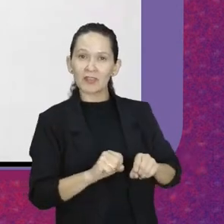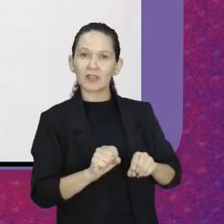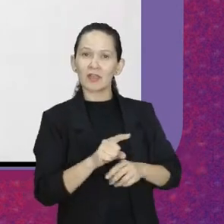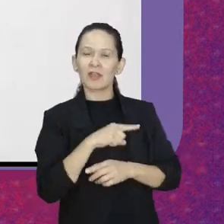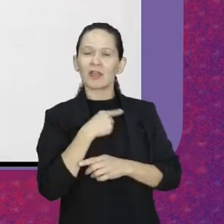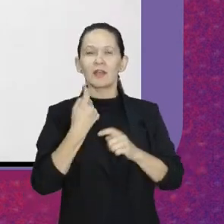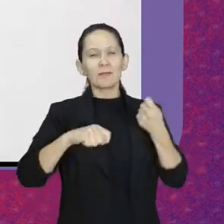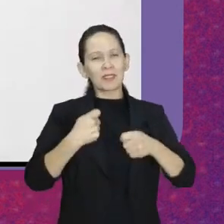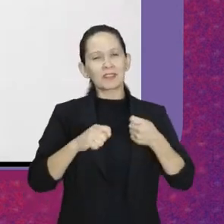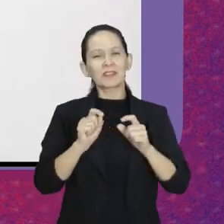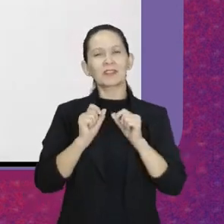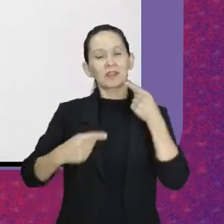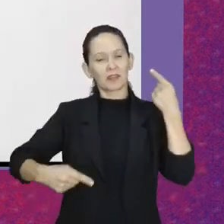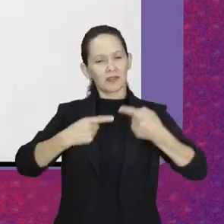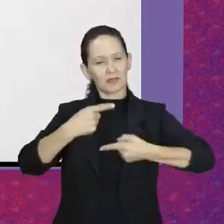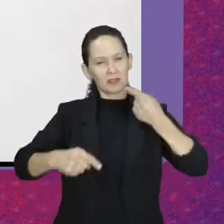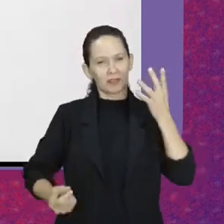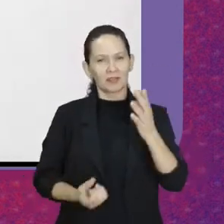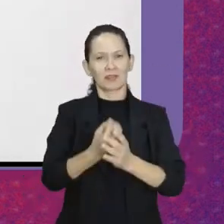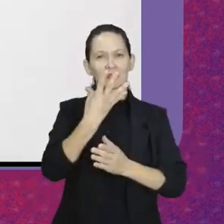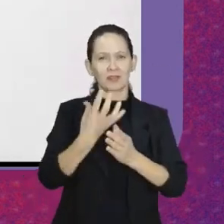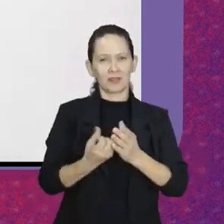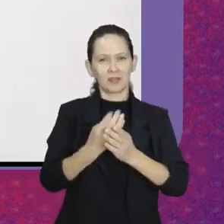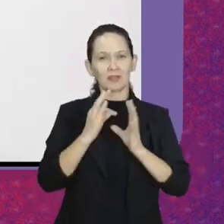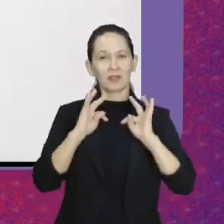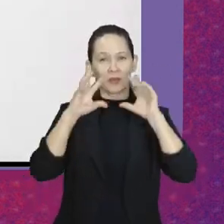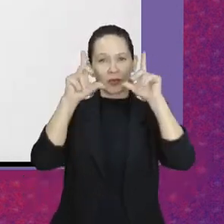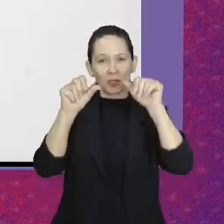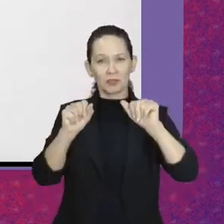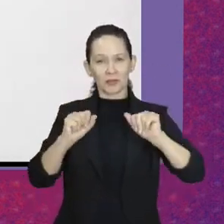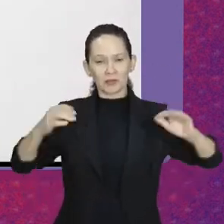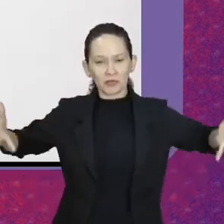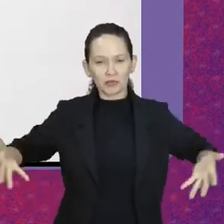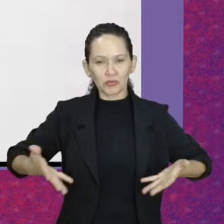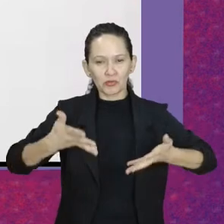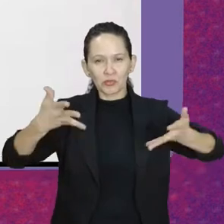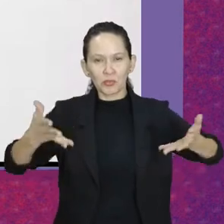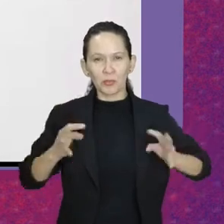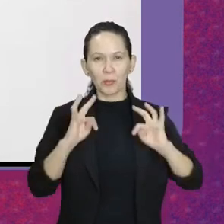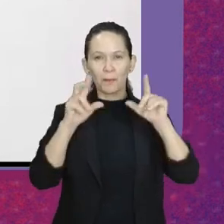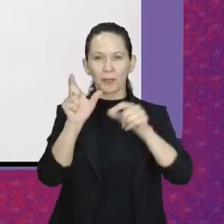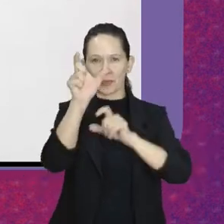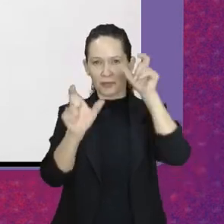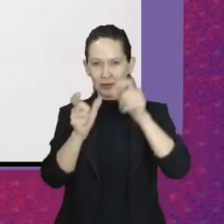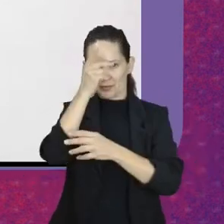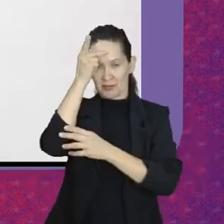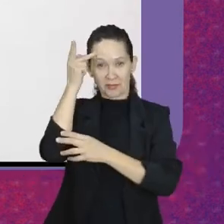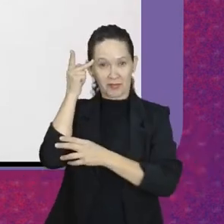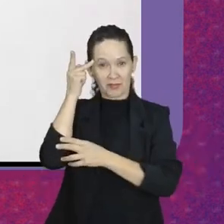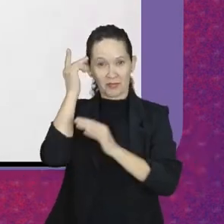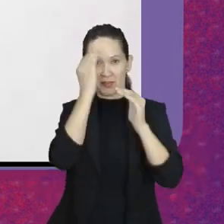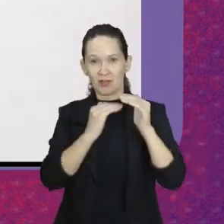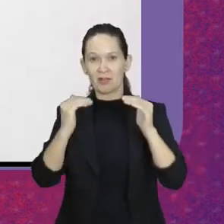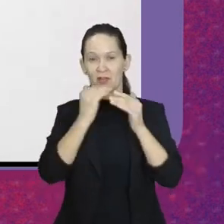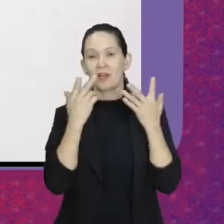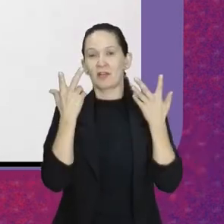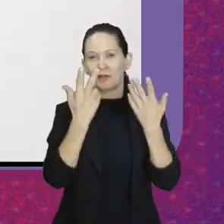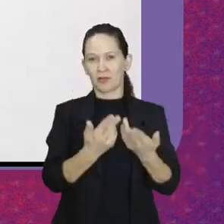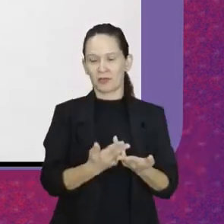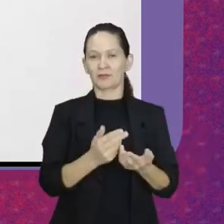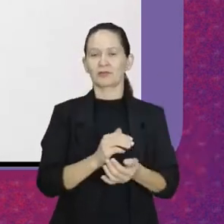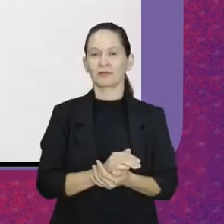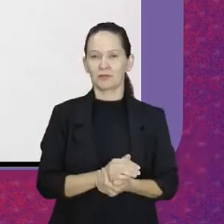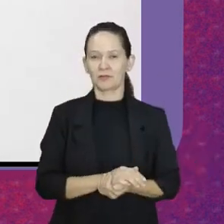elas sejam para todos, né? Para universais.